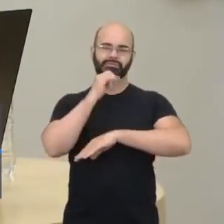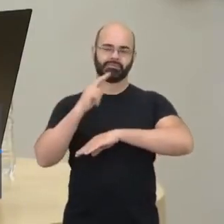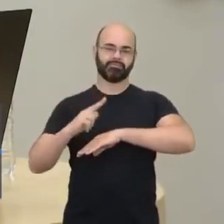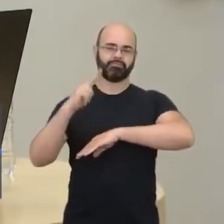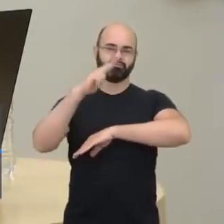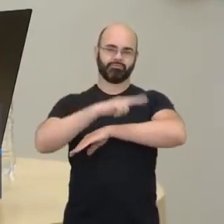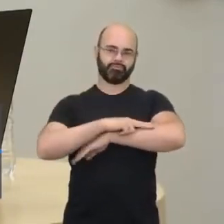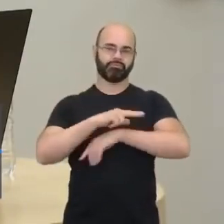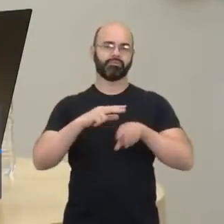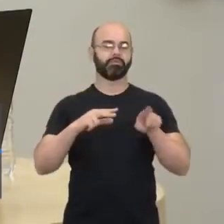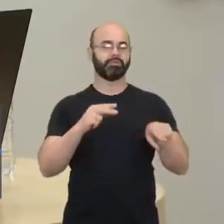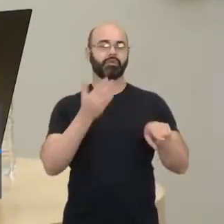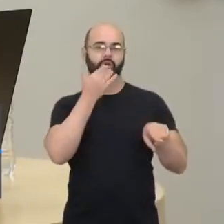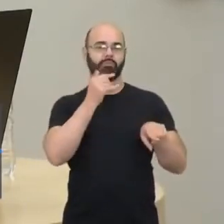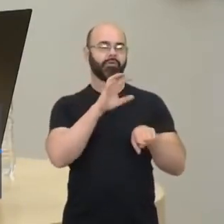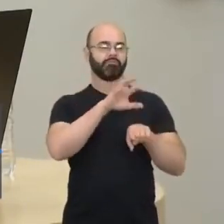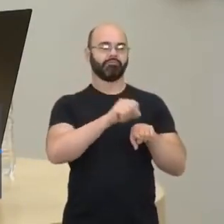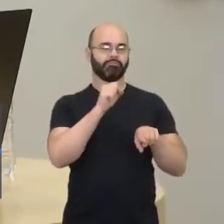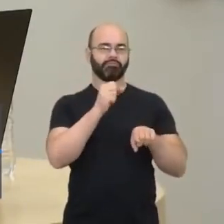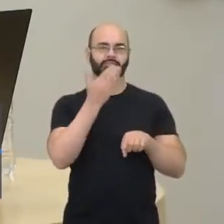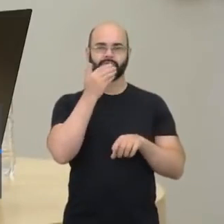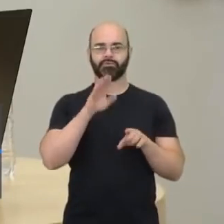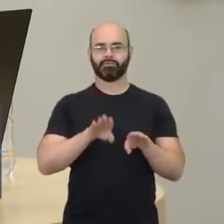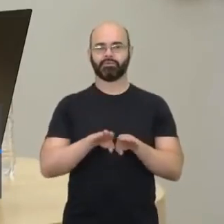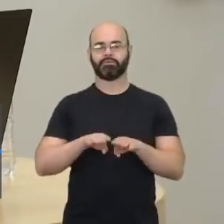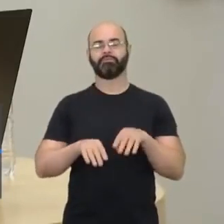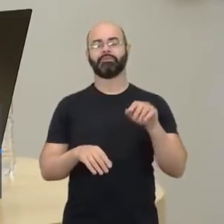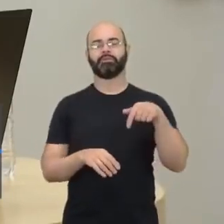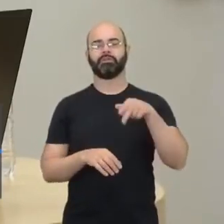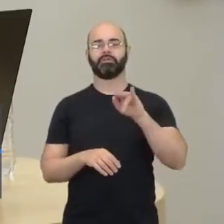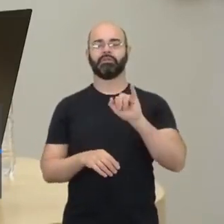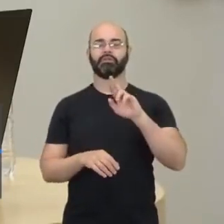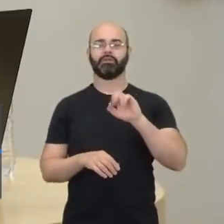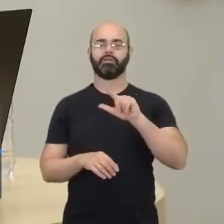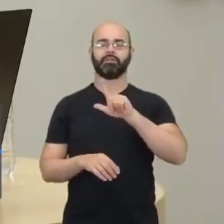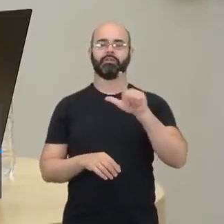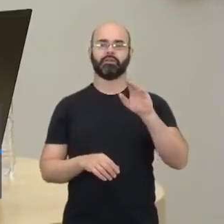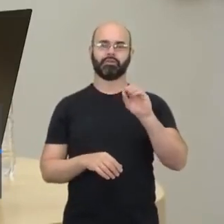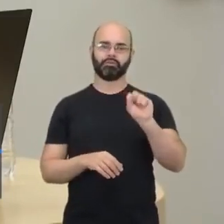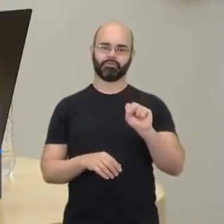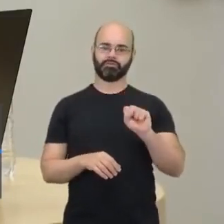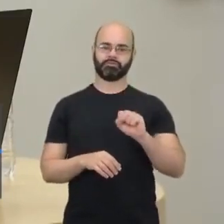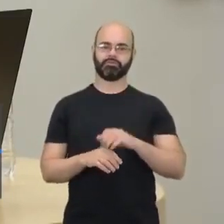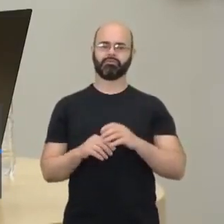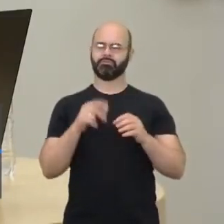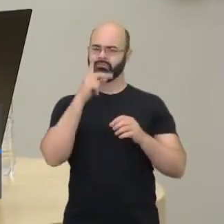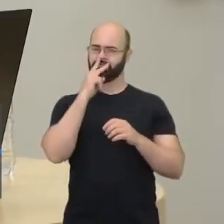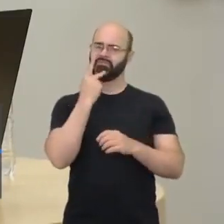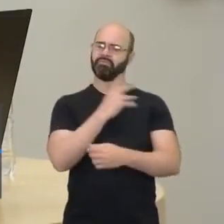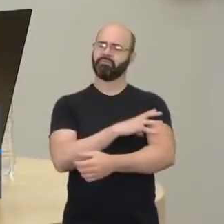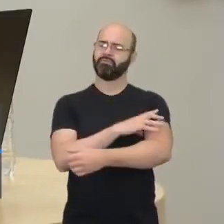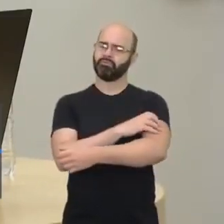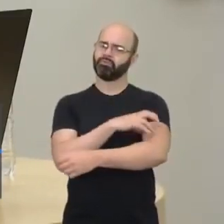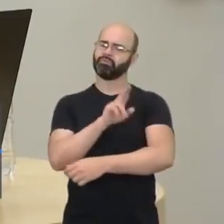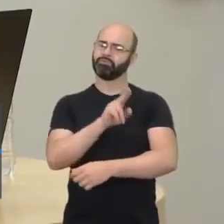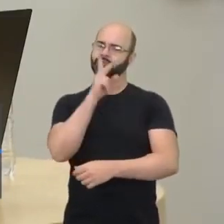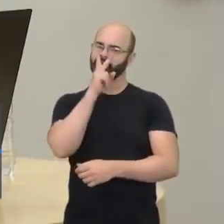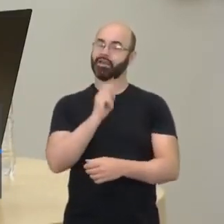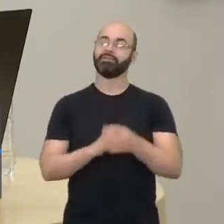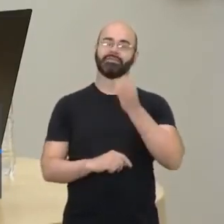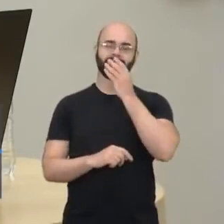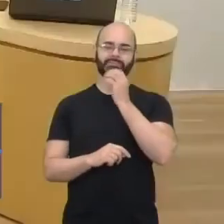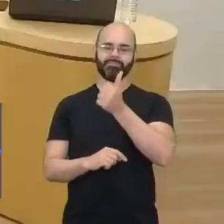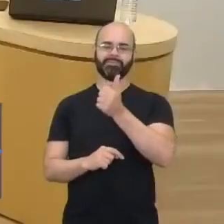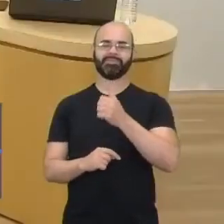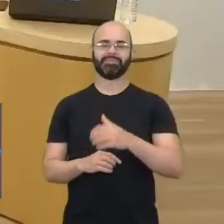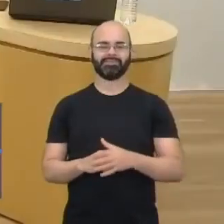nome, eu gosto desse nome de escola aqui, Quirilos, estão participando aqui com a gente, a Isa, eu acho que está usando os músculos, muito bem. O